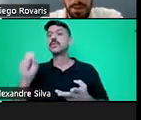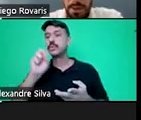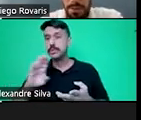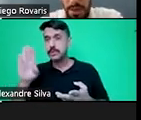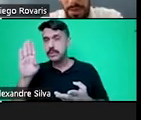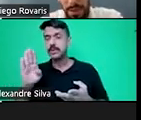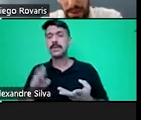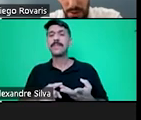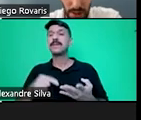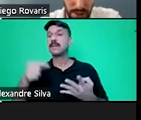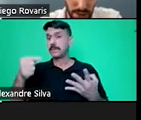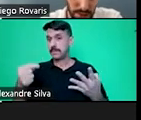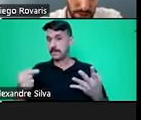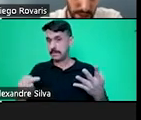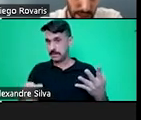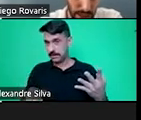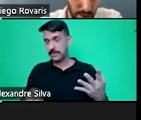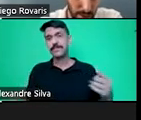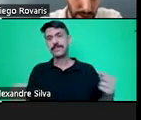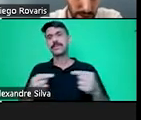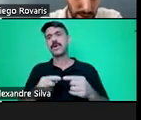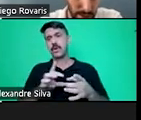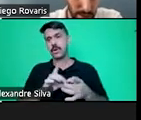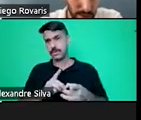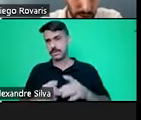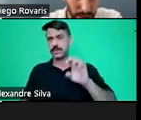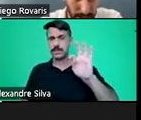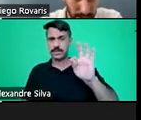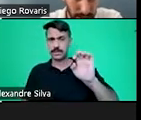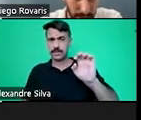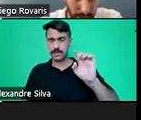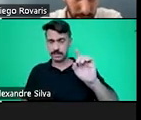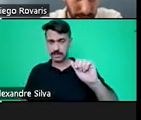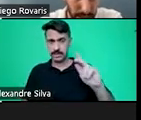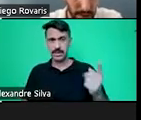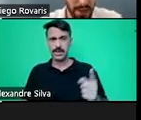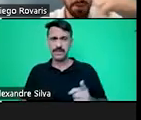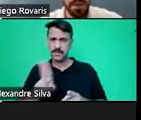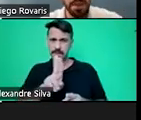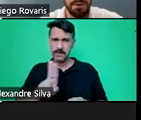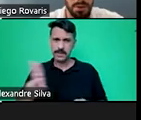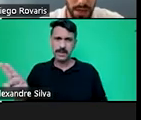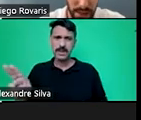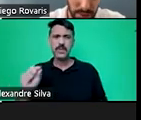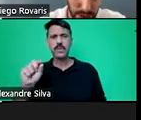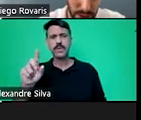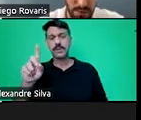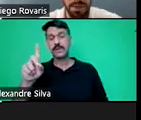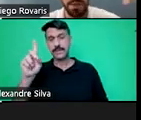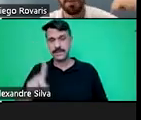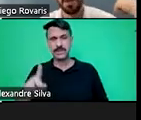outras questões também que são bastante correlacionadas com o TDAH, como essas que estão descritas aqui no DSM, deficiências